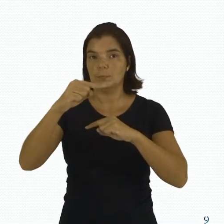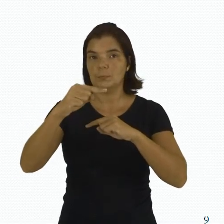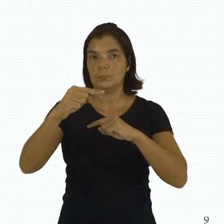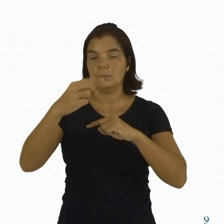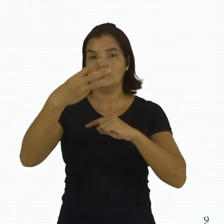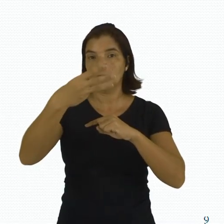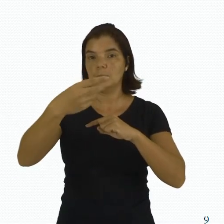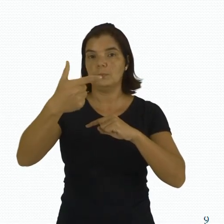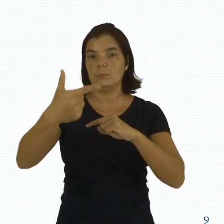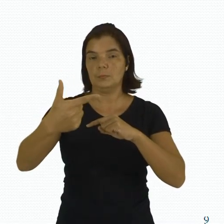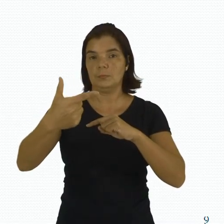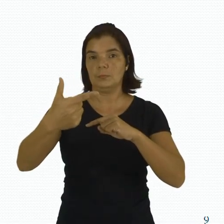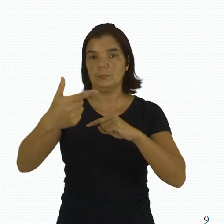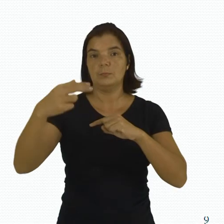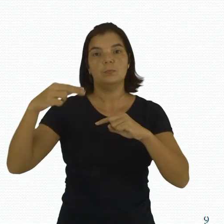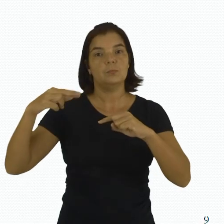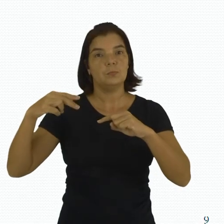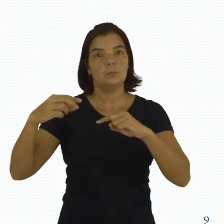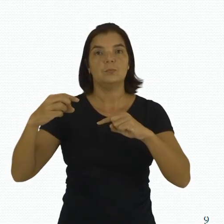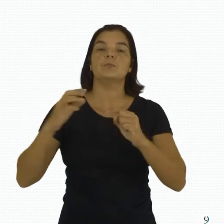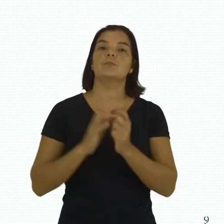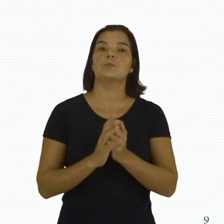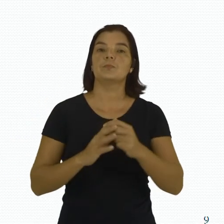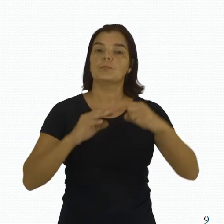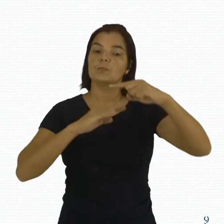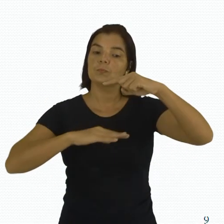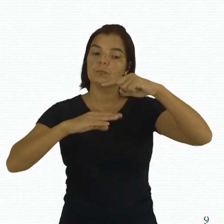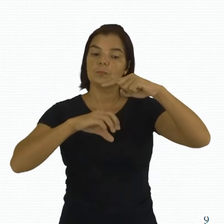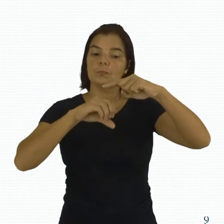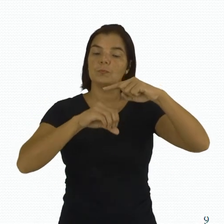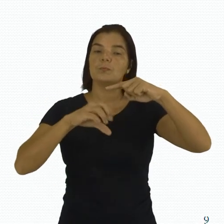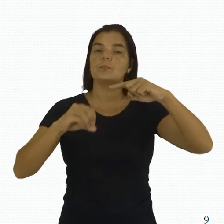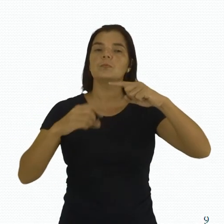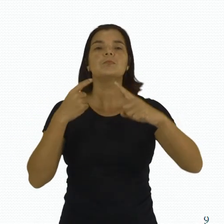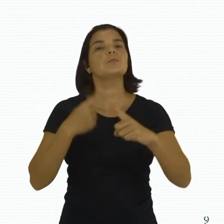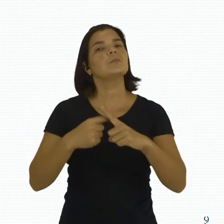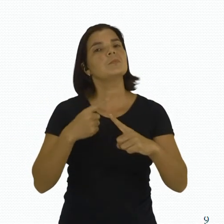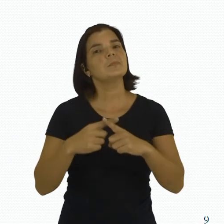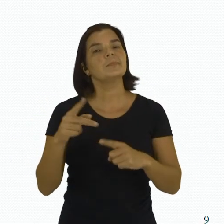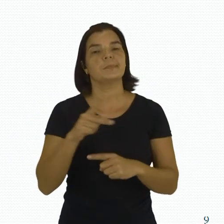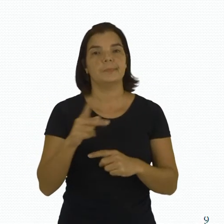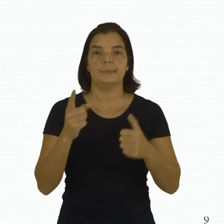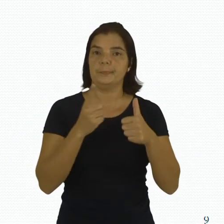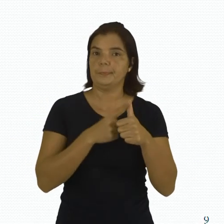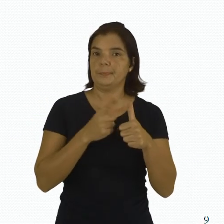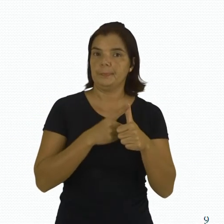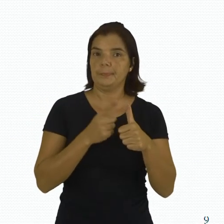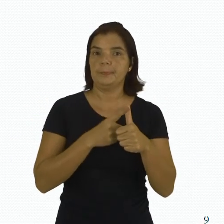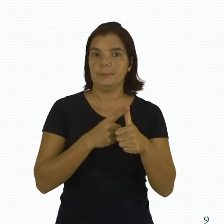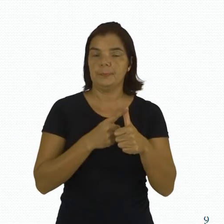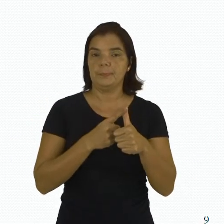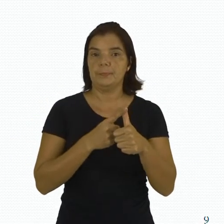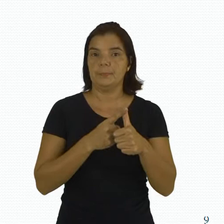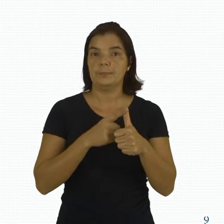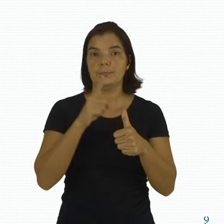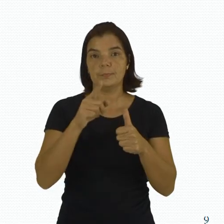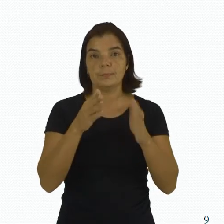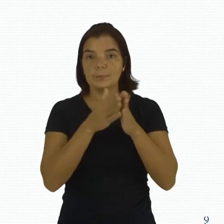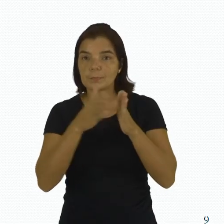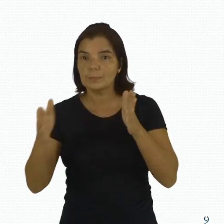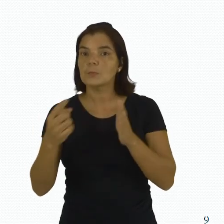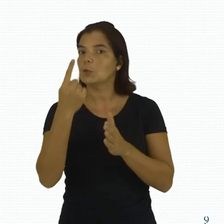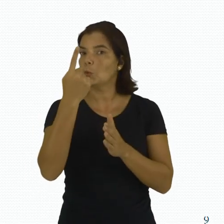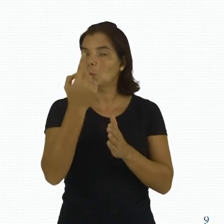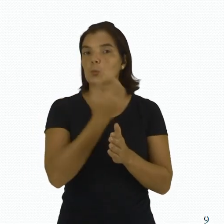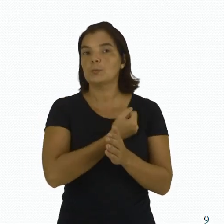289. No denominador ficará 90. Por que 90, professor? Primeiro, o teu período é formado por um só